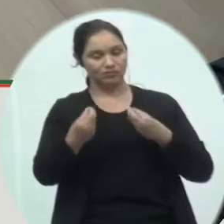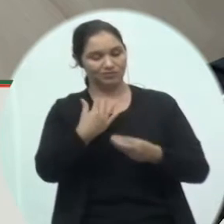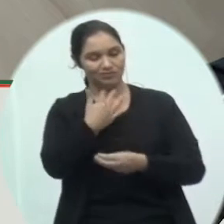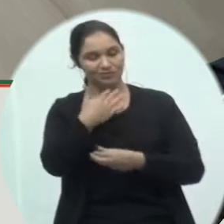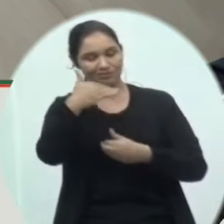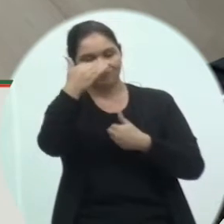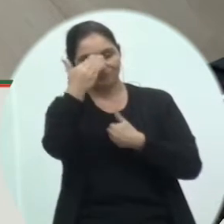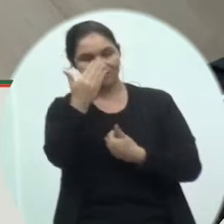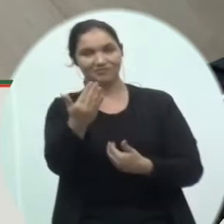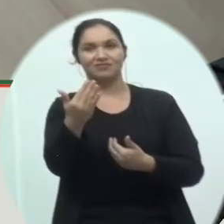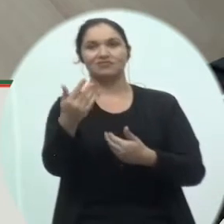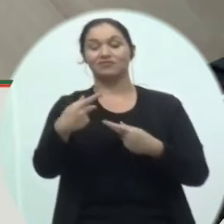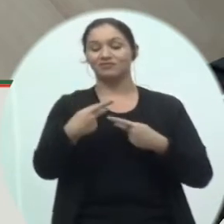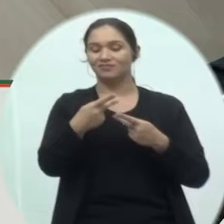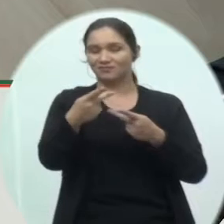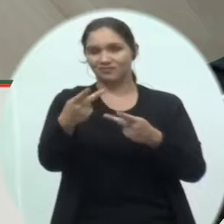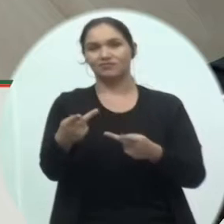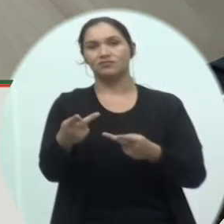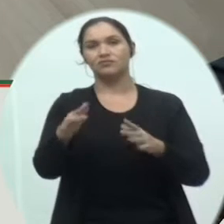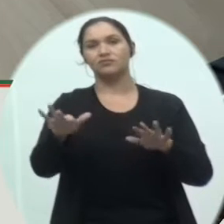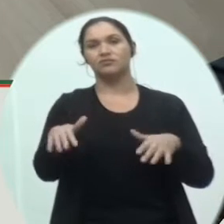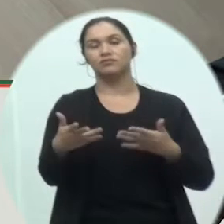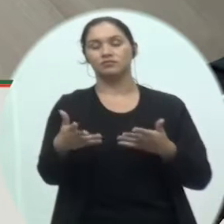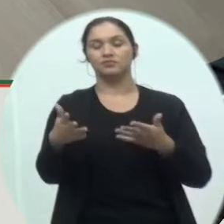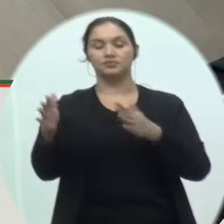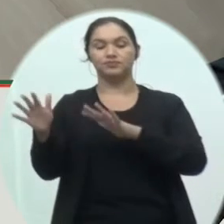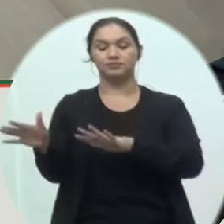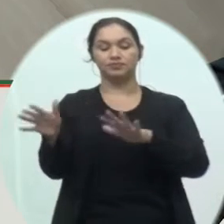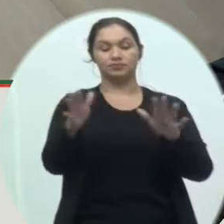Sobre a então capital brasileira do carvão, a sua